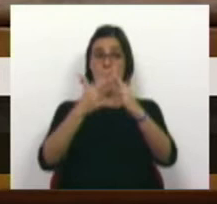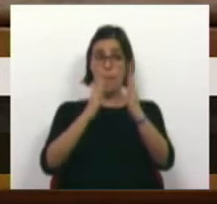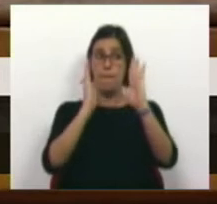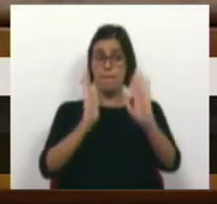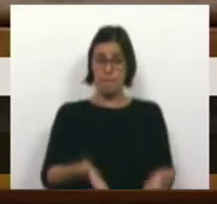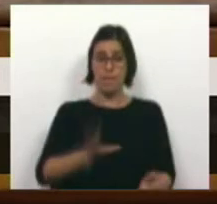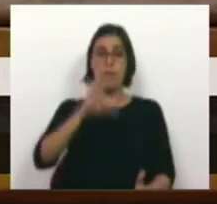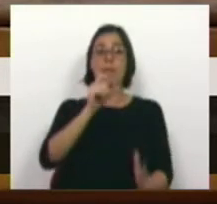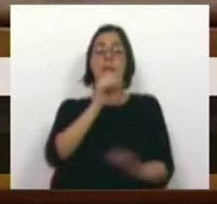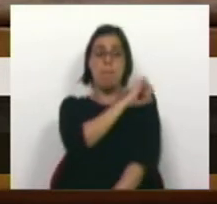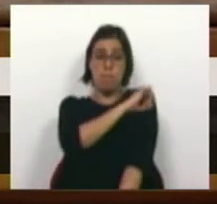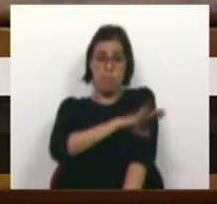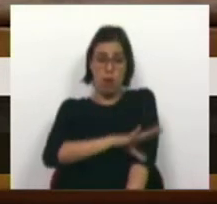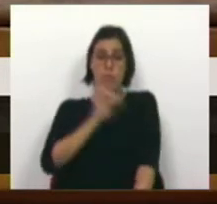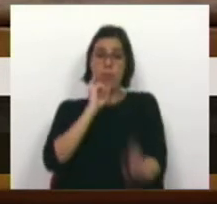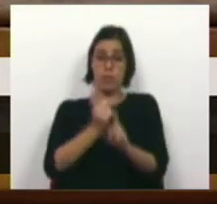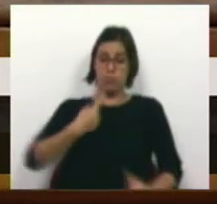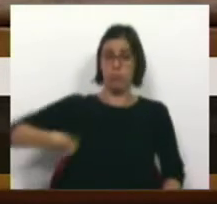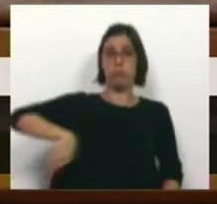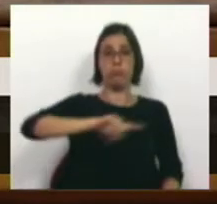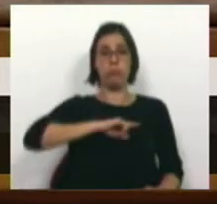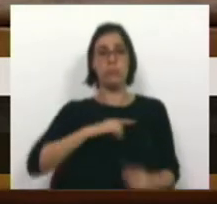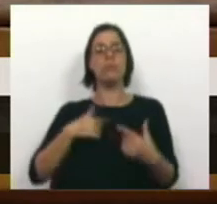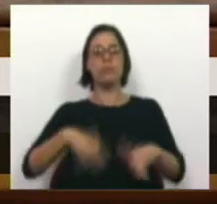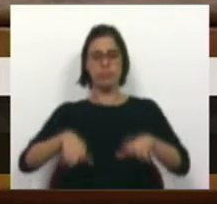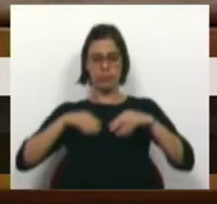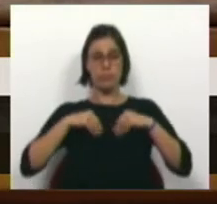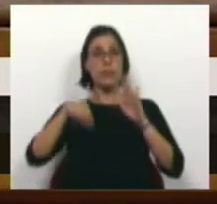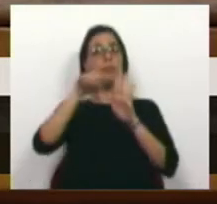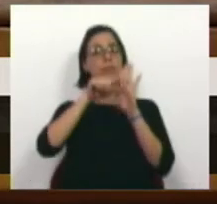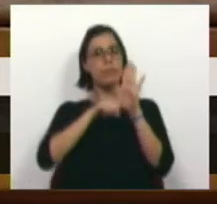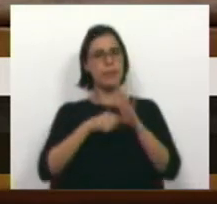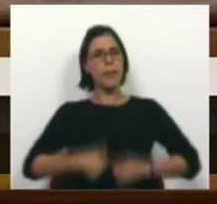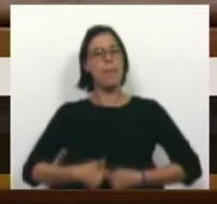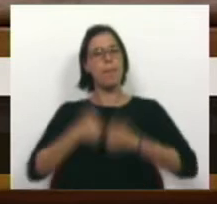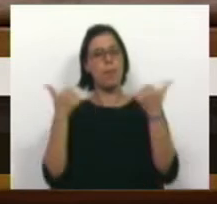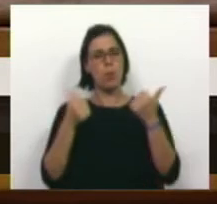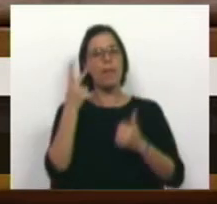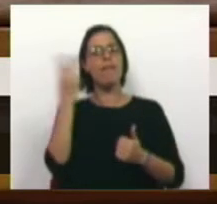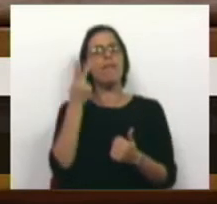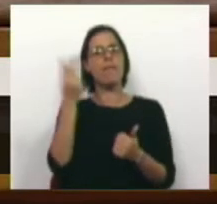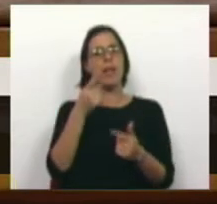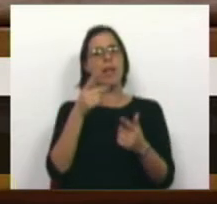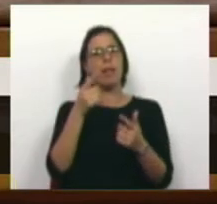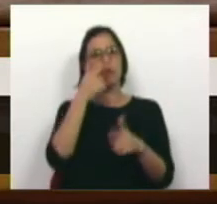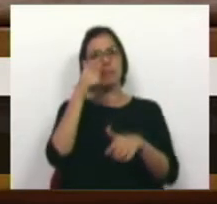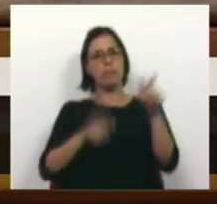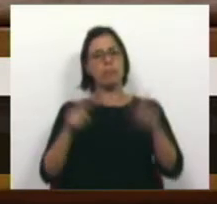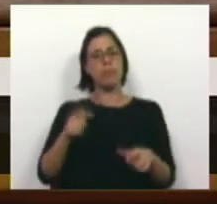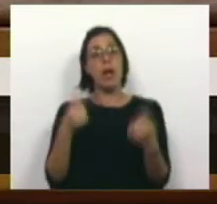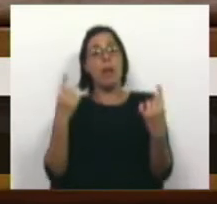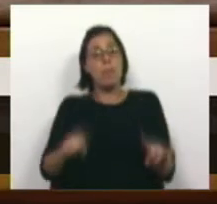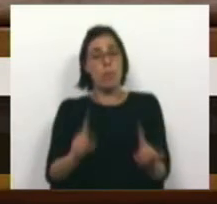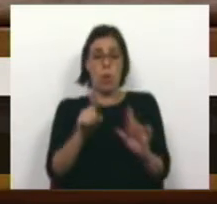que o país pobre nos exige e assumamos como critério a melhoria das vidas dos de baixo. Só